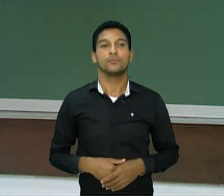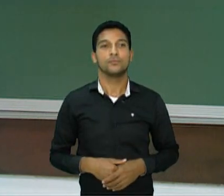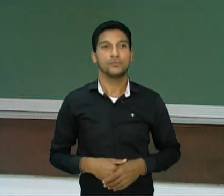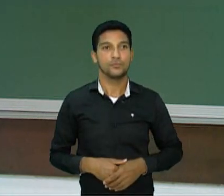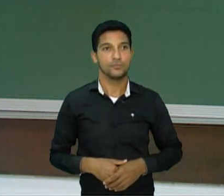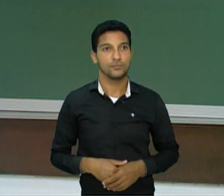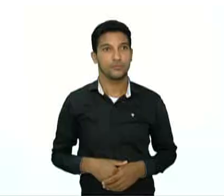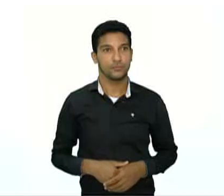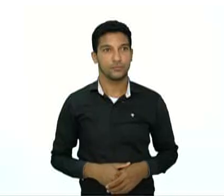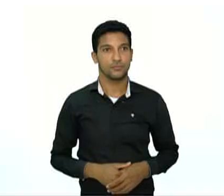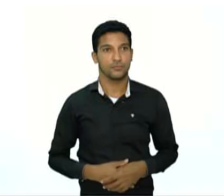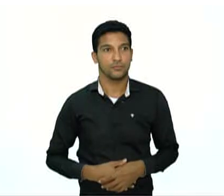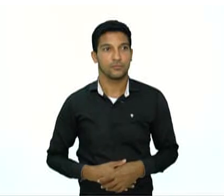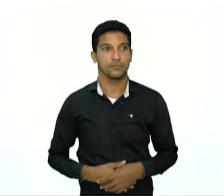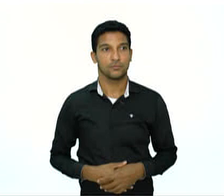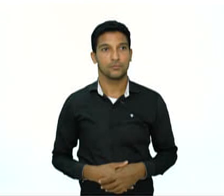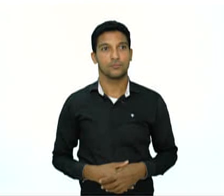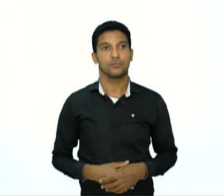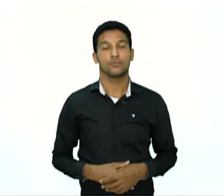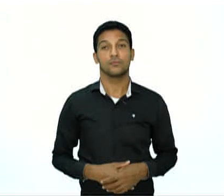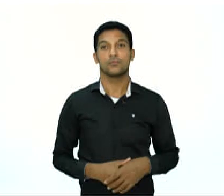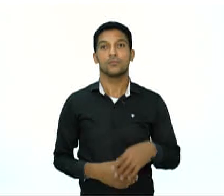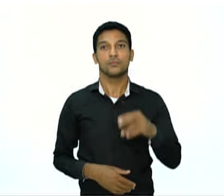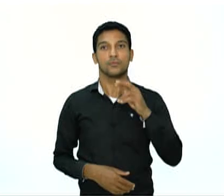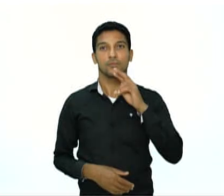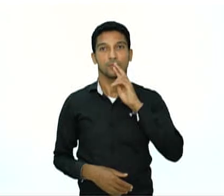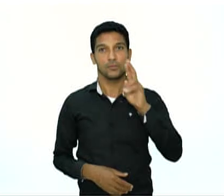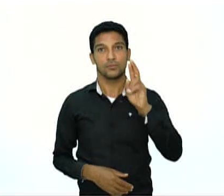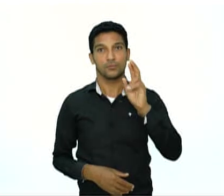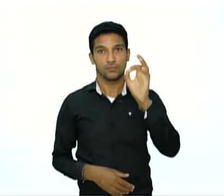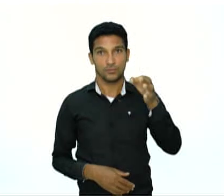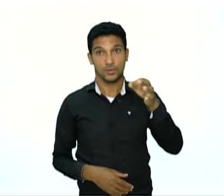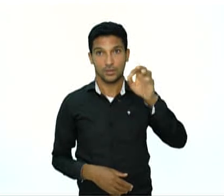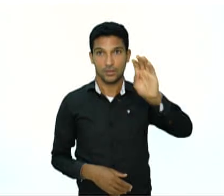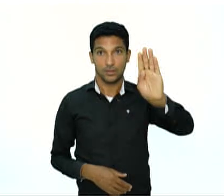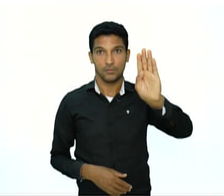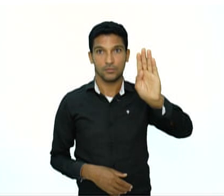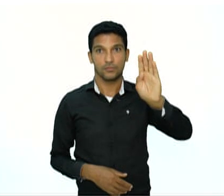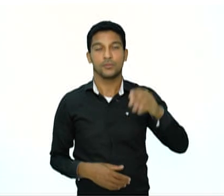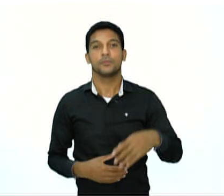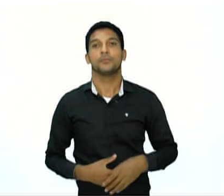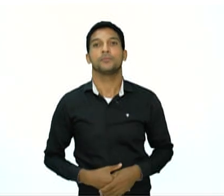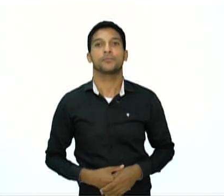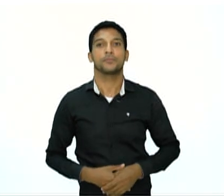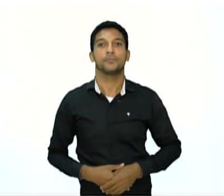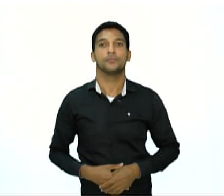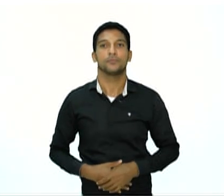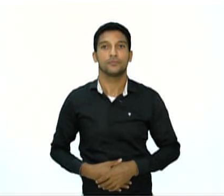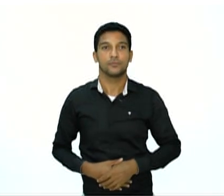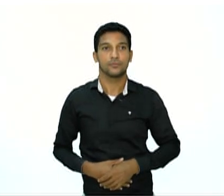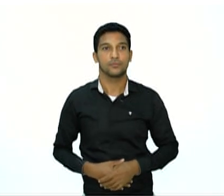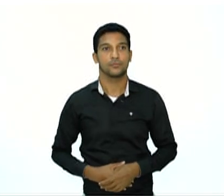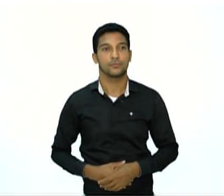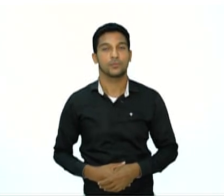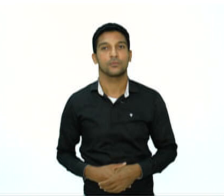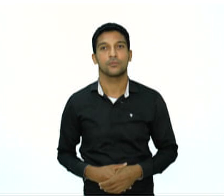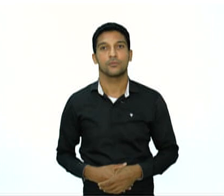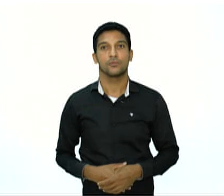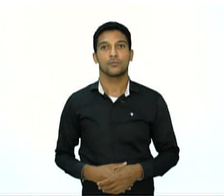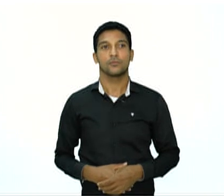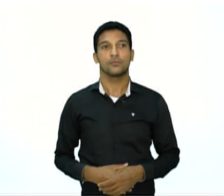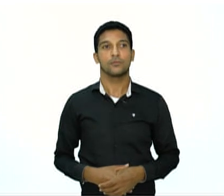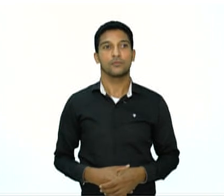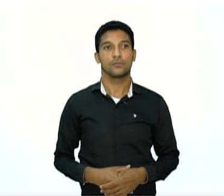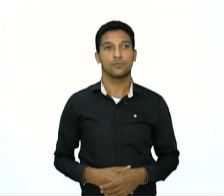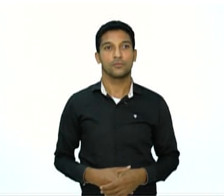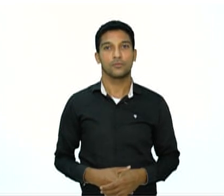revisãozinha. A correta é a letra B, mas a gente já vai entender por que ela é a correta. Vamos ver aqui, ó.